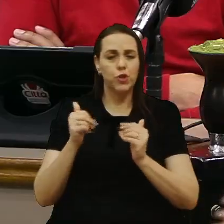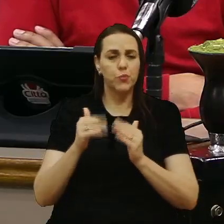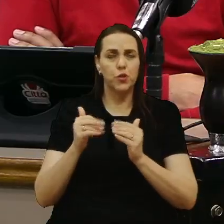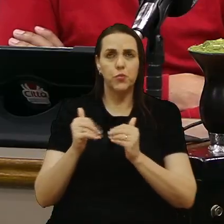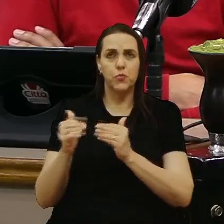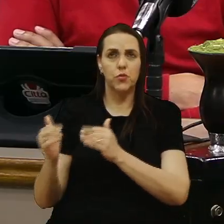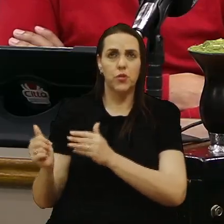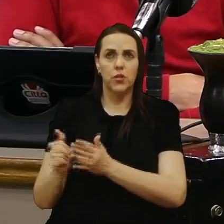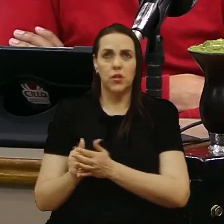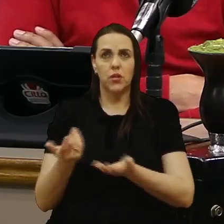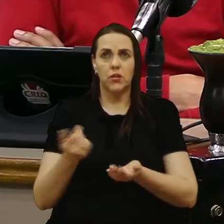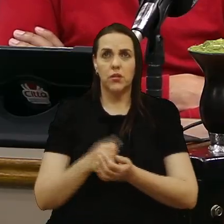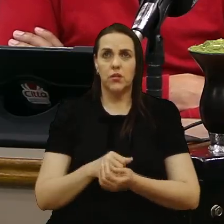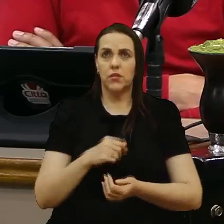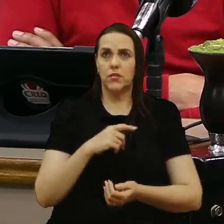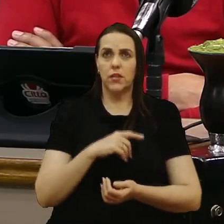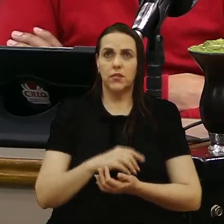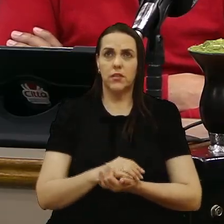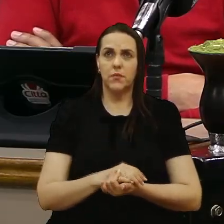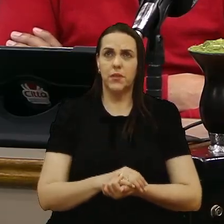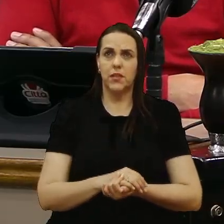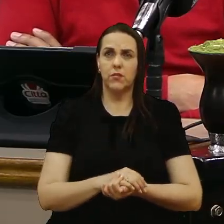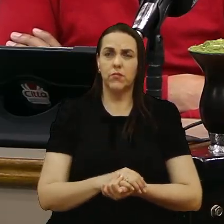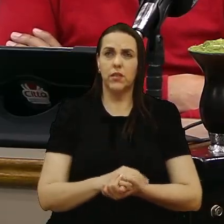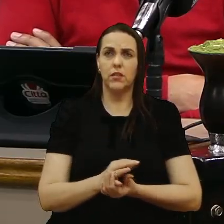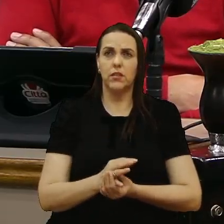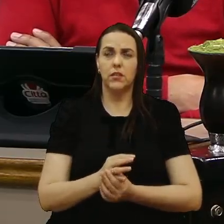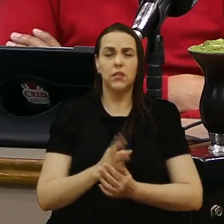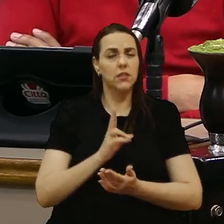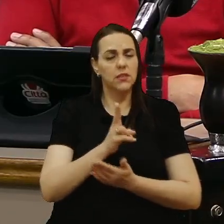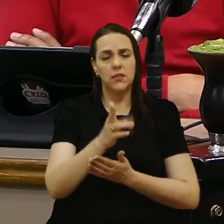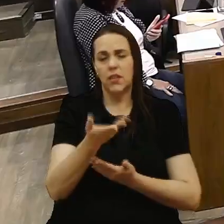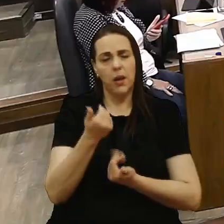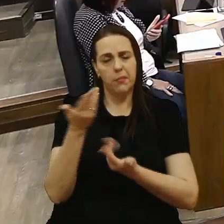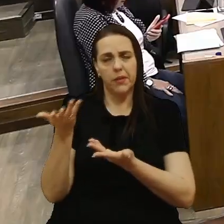milhares, e daí nós vamos passar só em torno disso? Claro que não, Seria isso, senhor presidente. Muito obrigado.